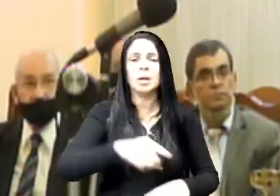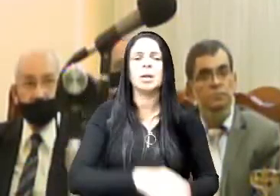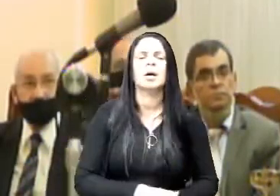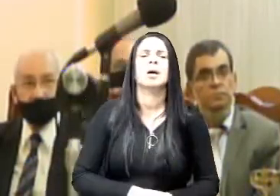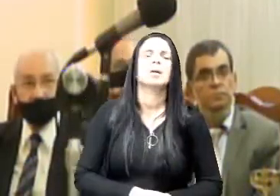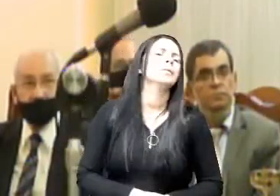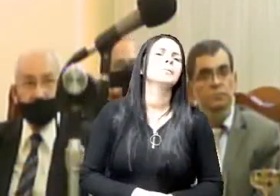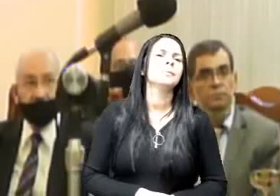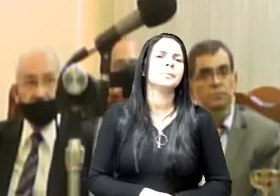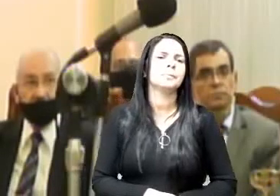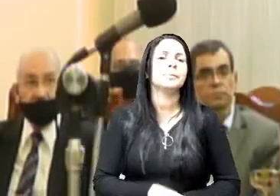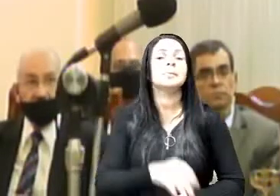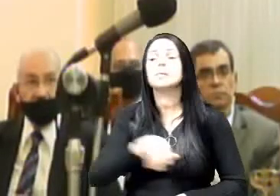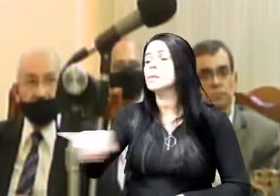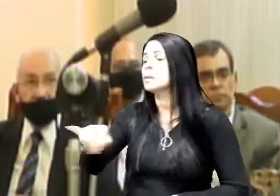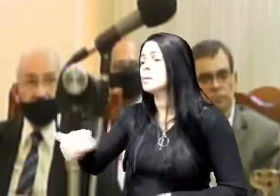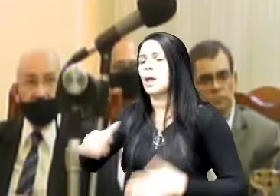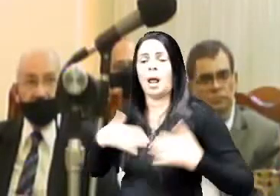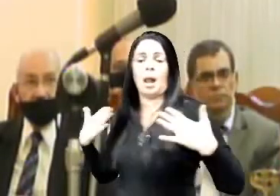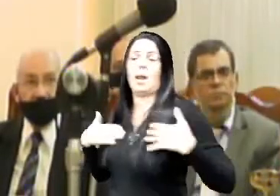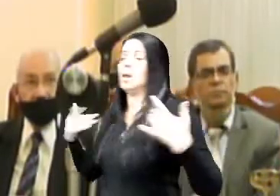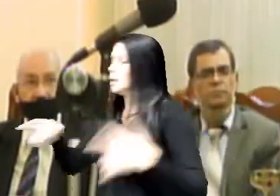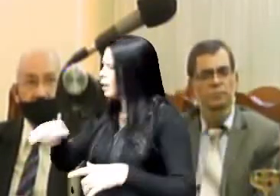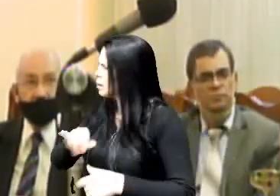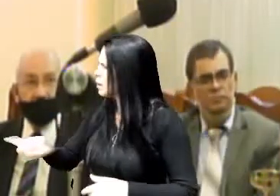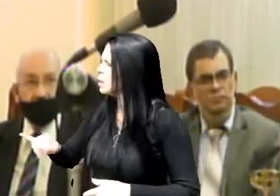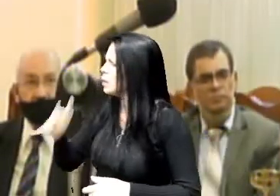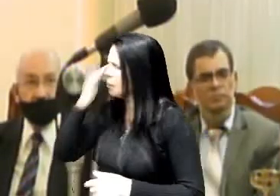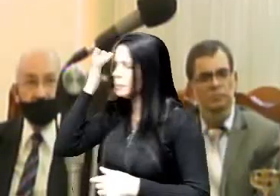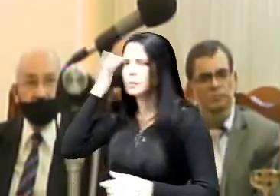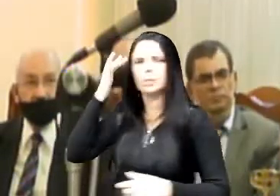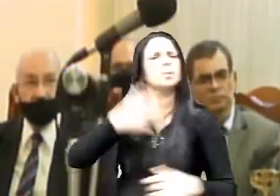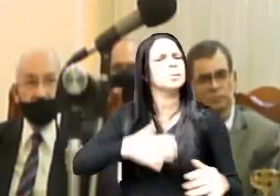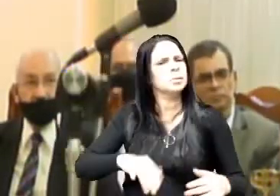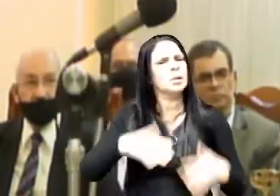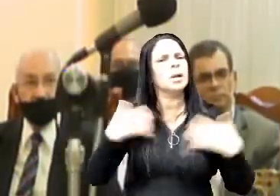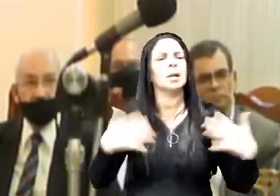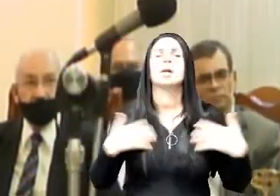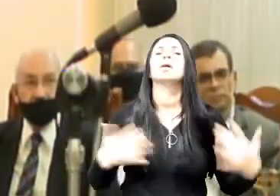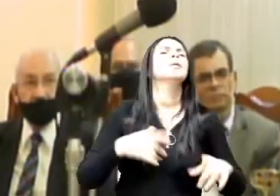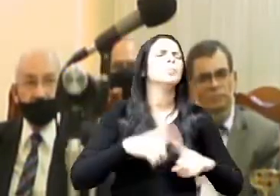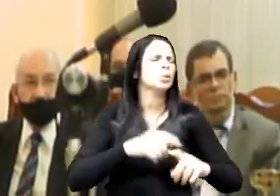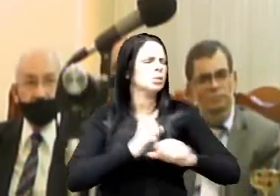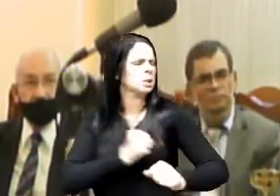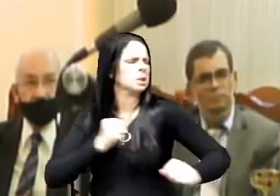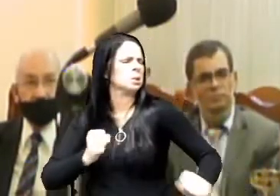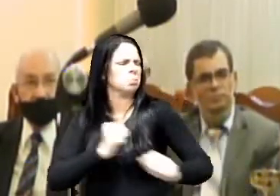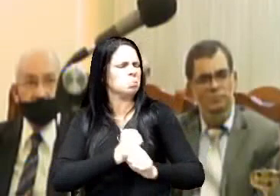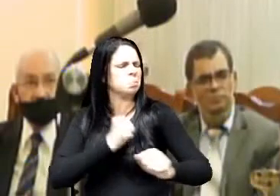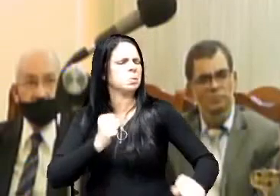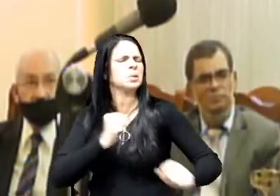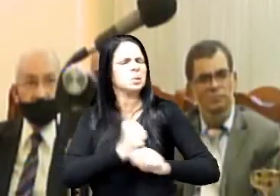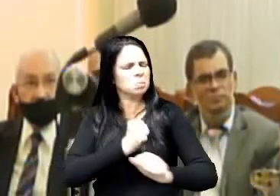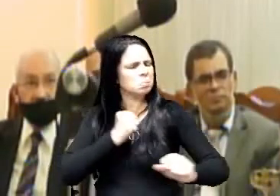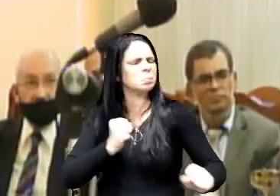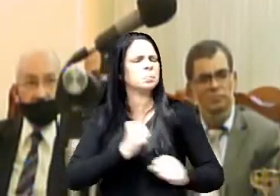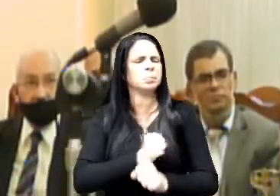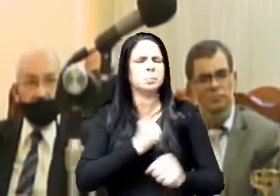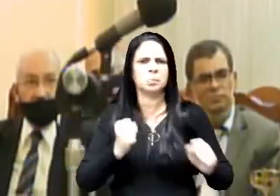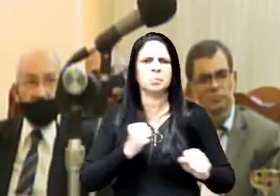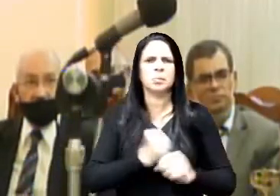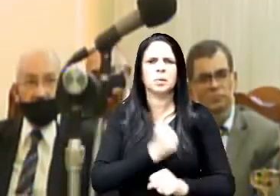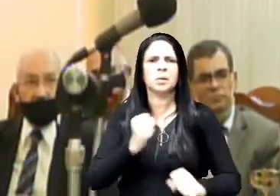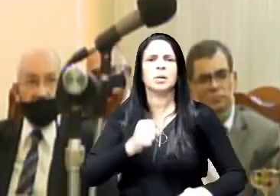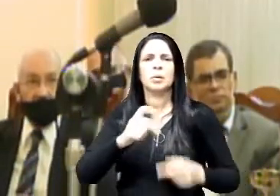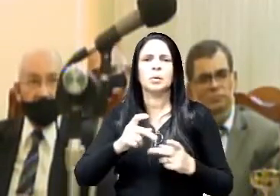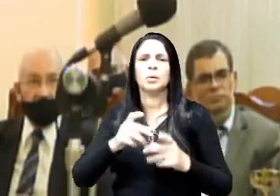aí para alguém, exultai, alegrai-vos, porque vai ser grande, grande, grande, grande, grande, vai ser grande o